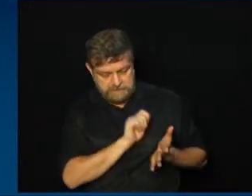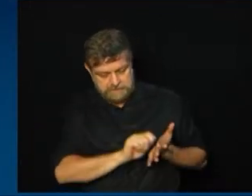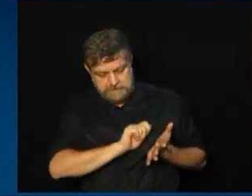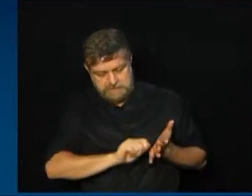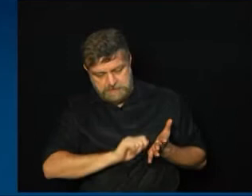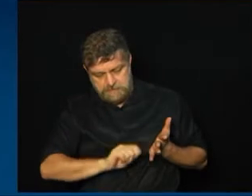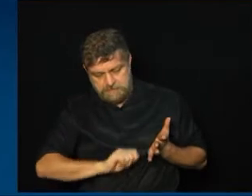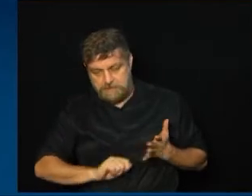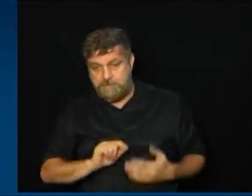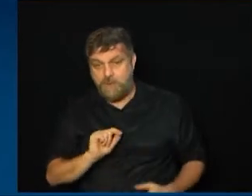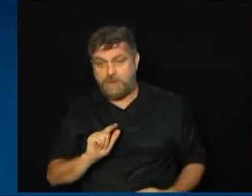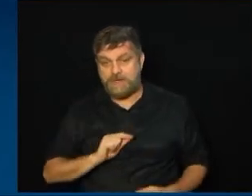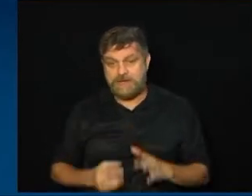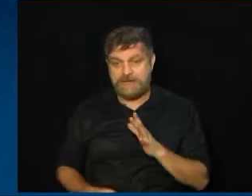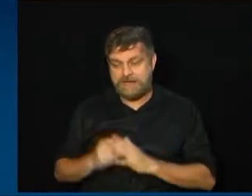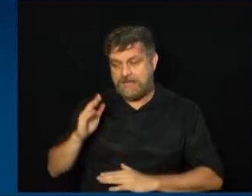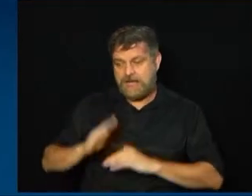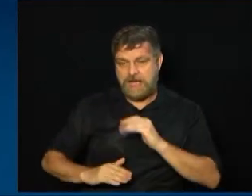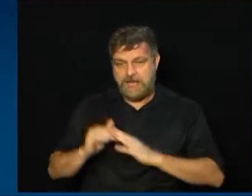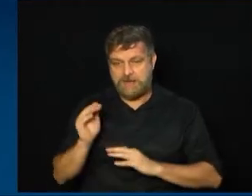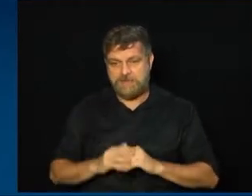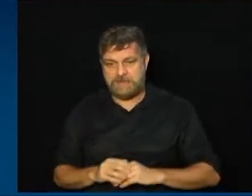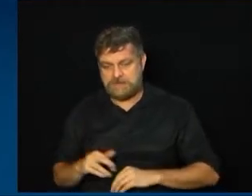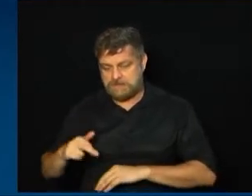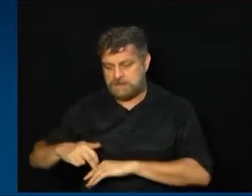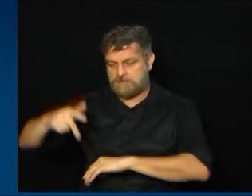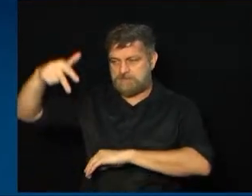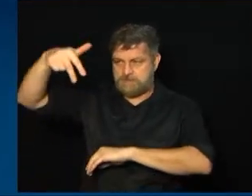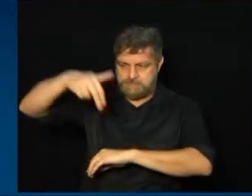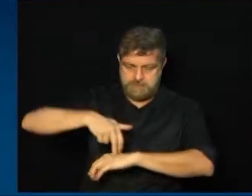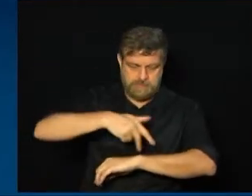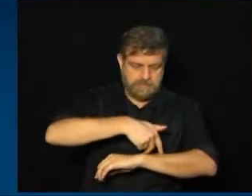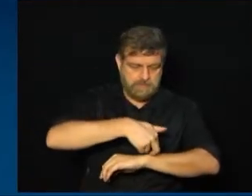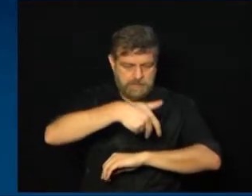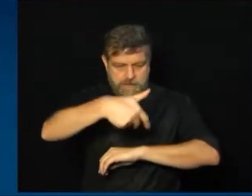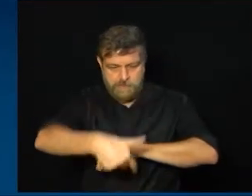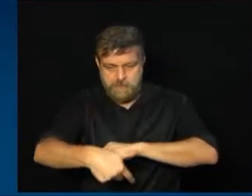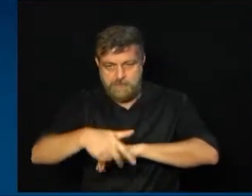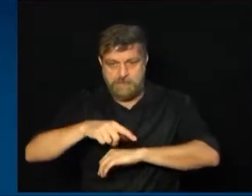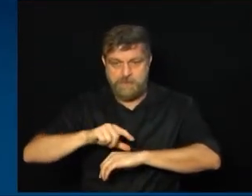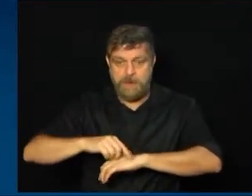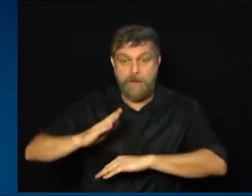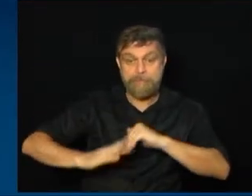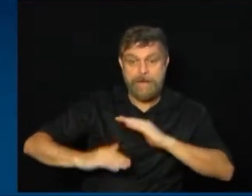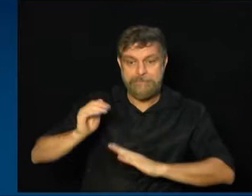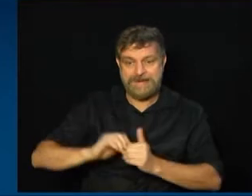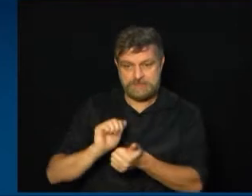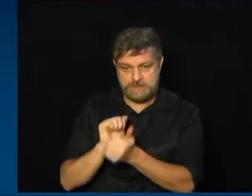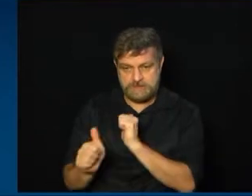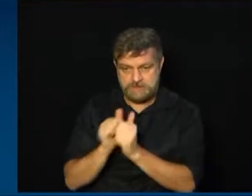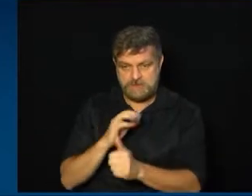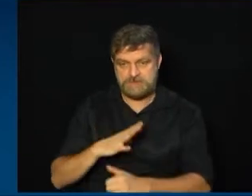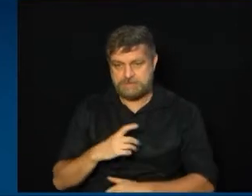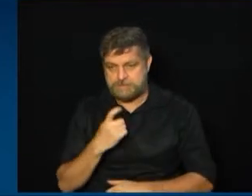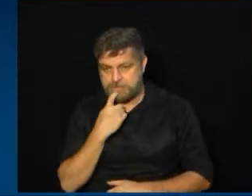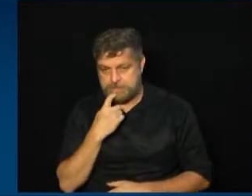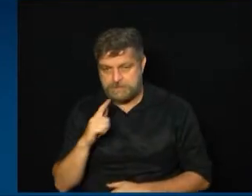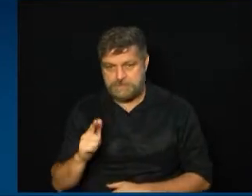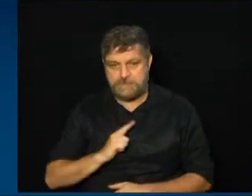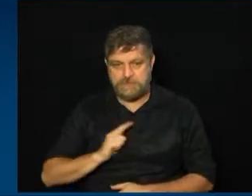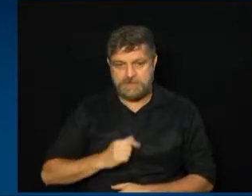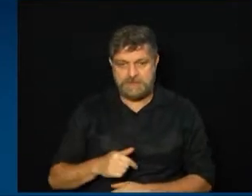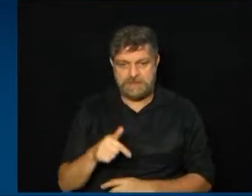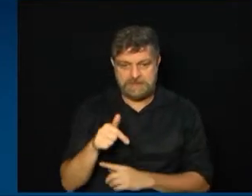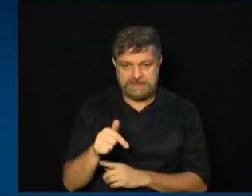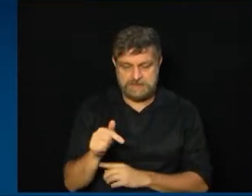Mendes, que institui a prática do parkour como um esporte no município de Campinas. Na sequência, será analisado o projeto de